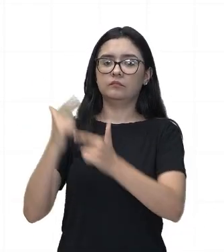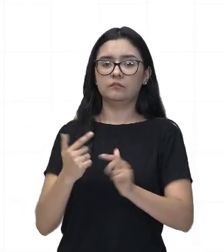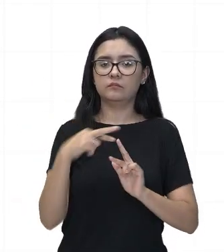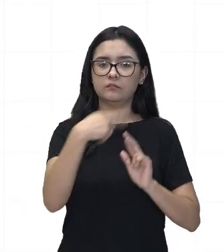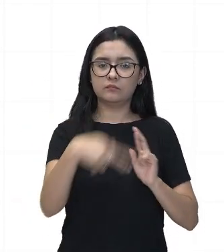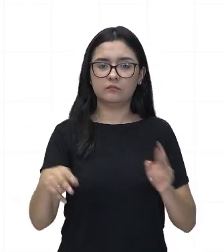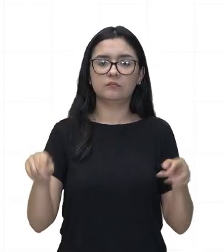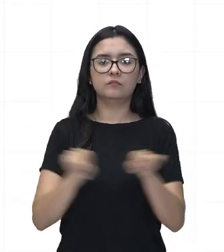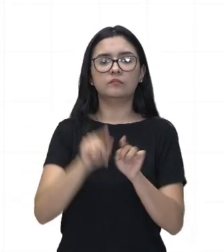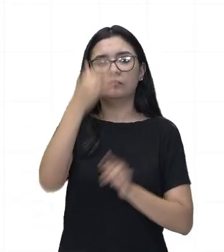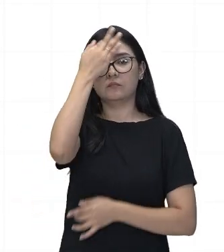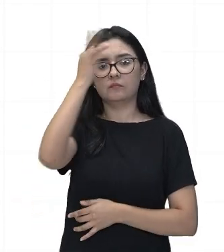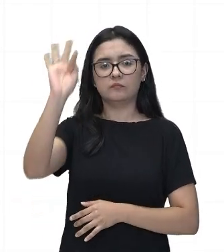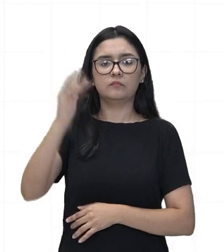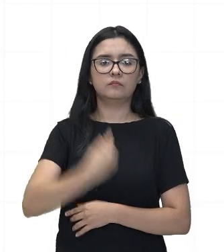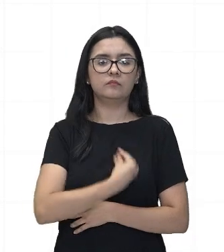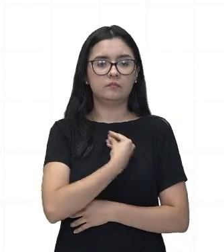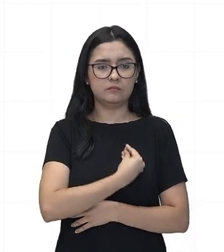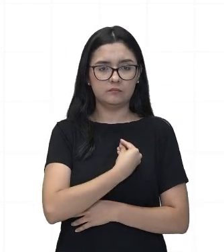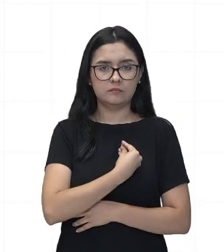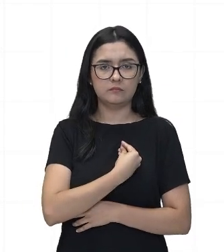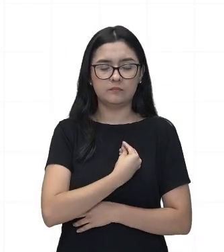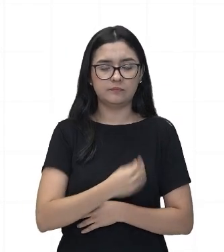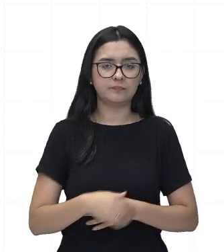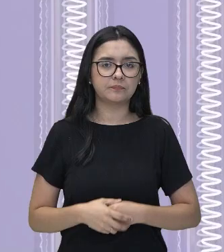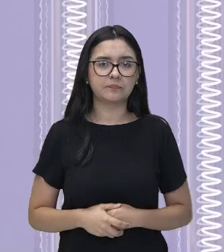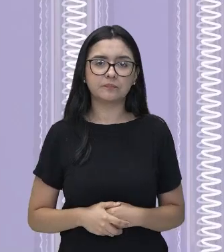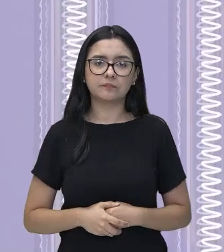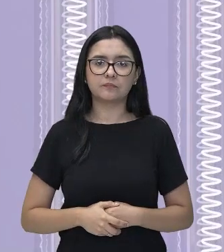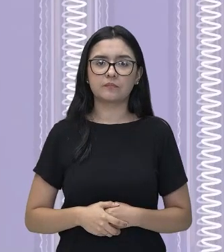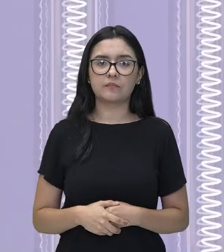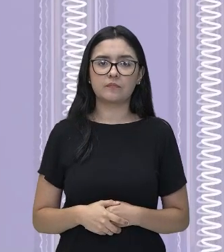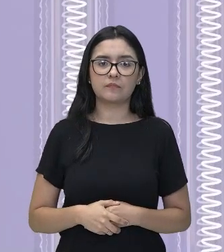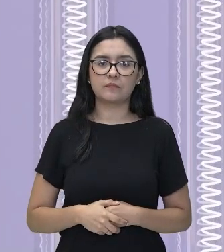tradições religiosas e nas filosofias de vida.